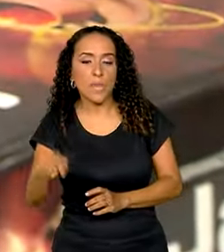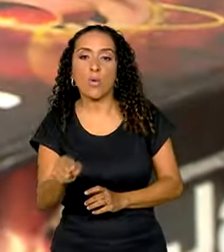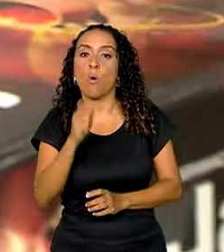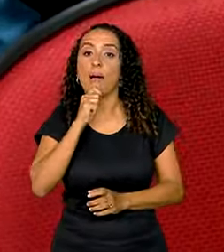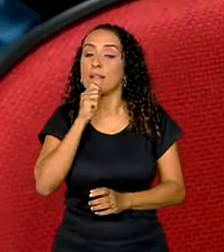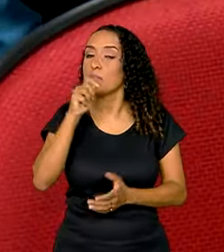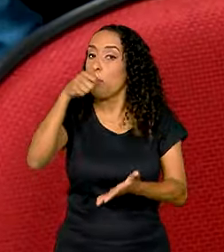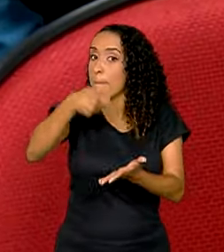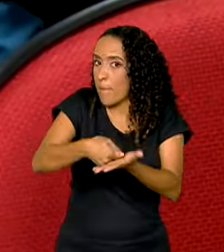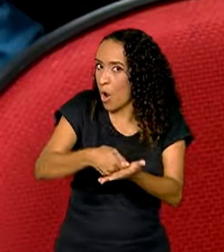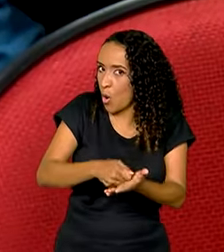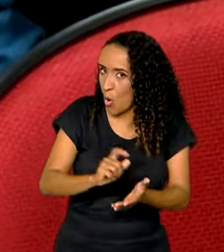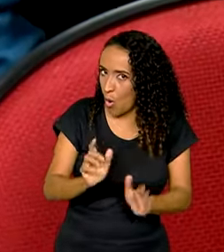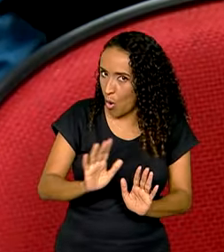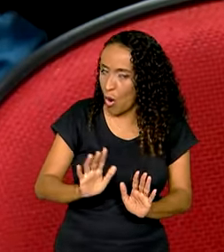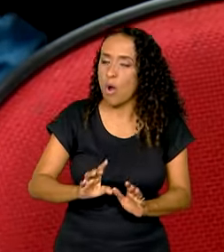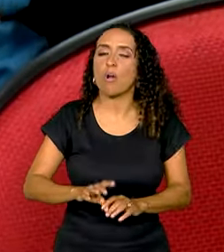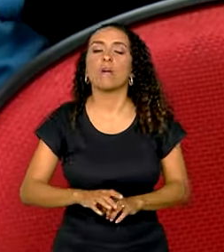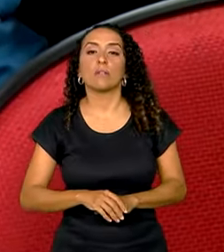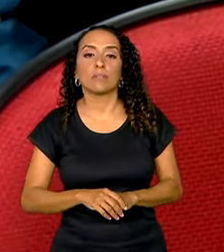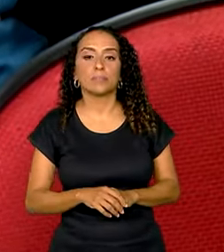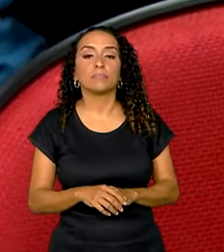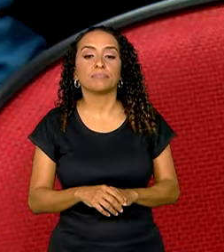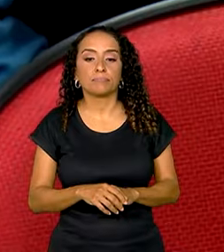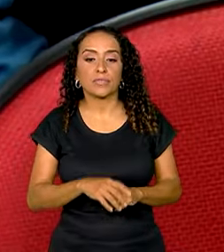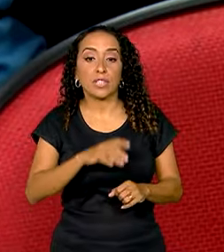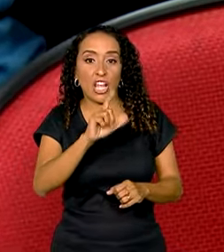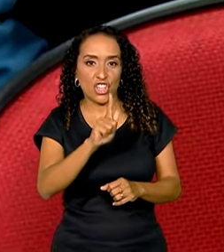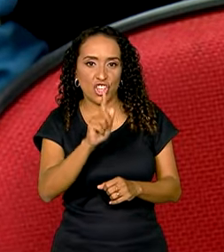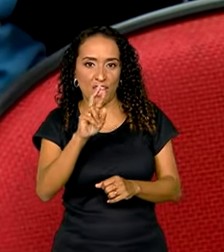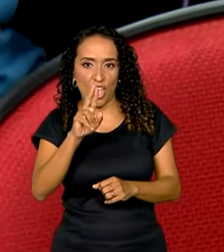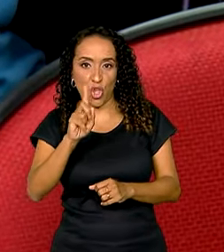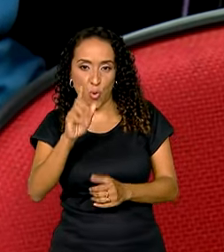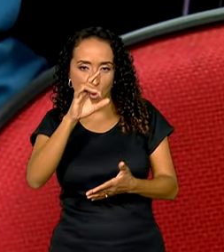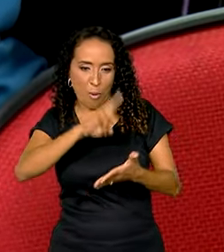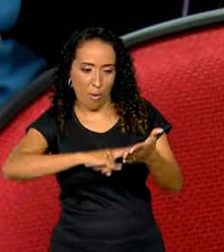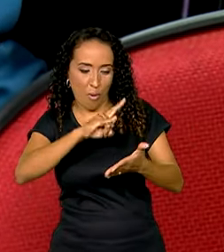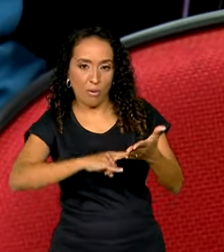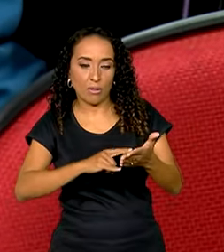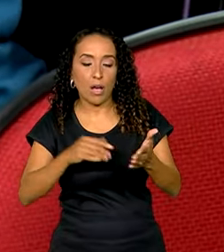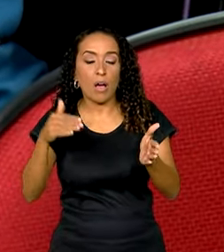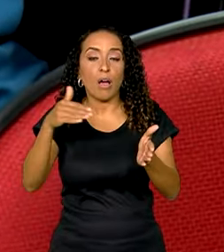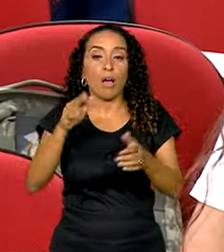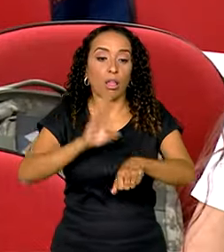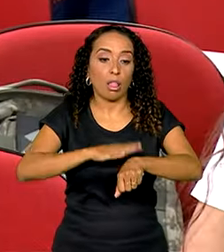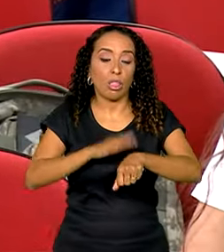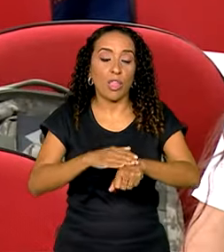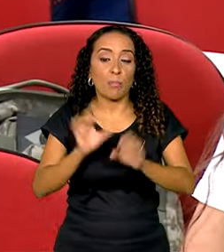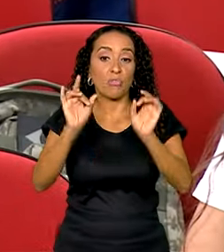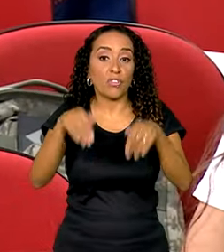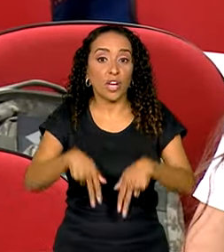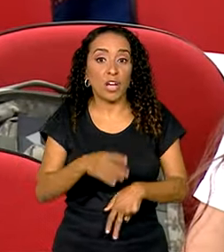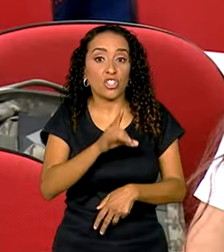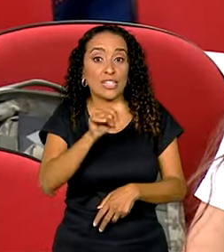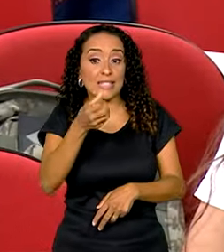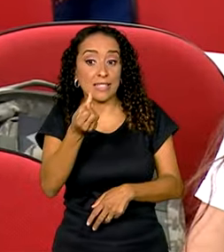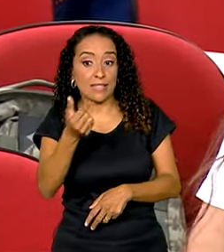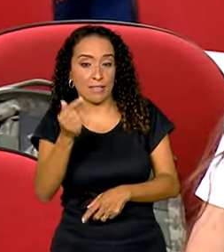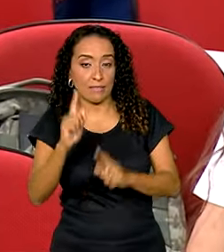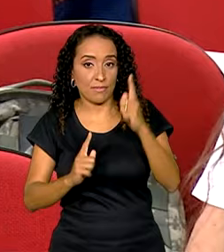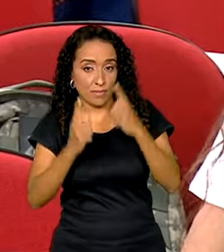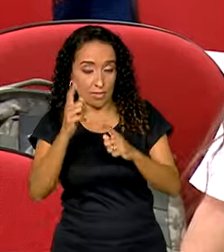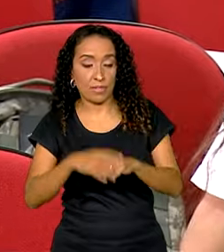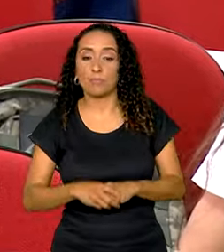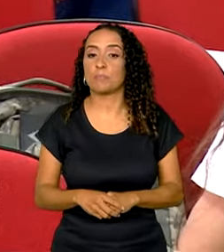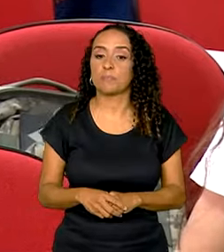ainda não pagaram a guia de recolhimento da união a Gru o prazo final para pagamento é dia 16 de Fevereiro